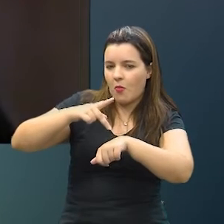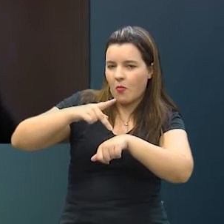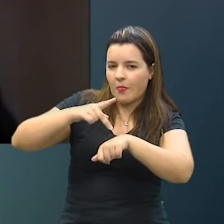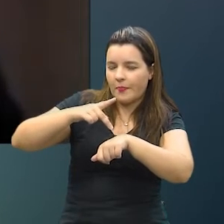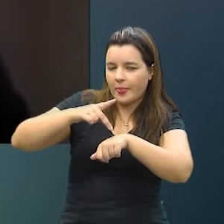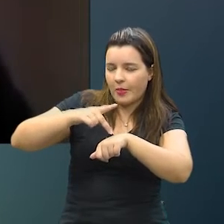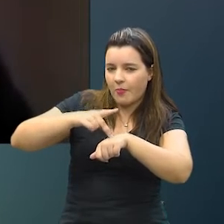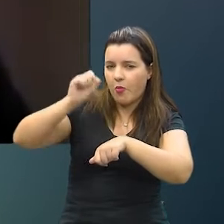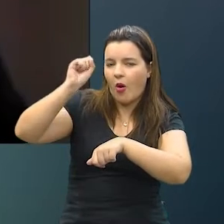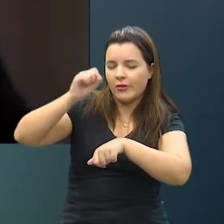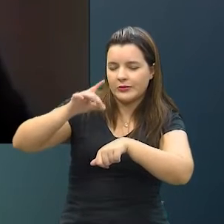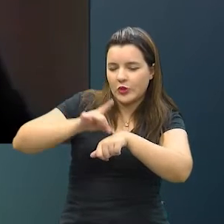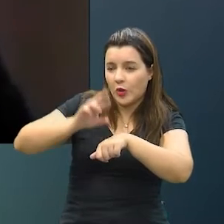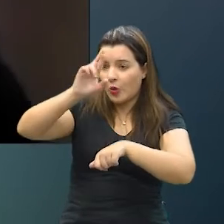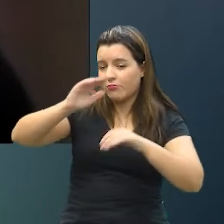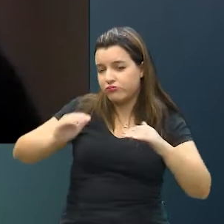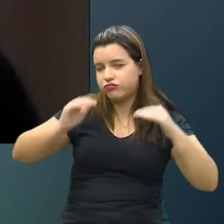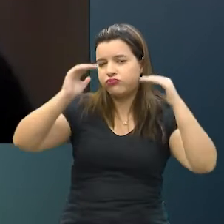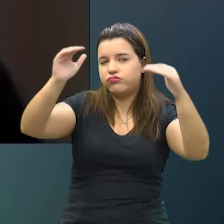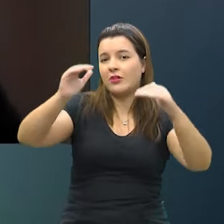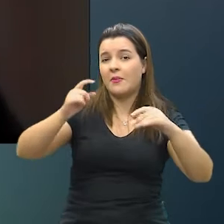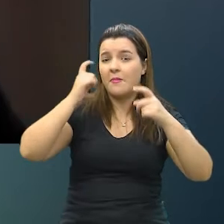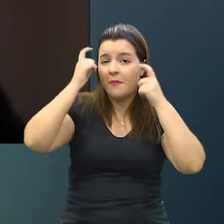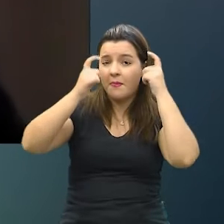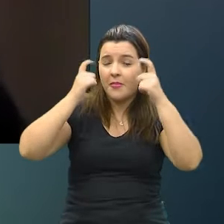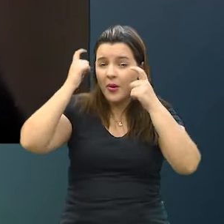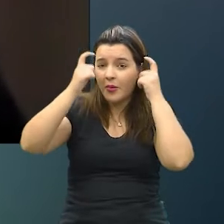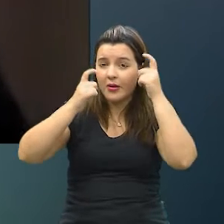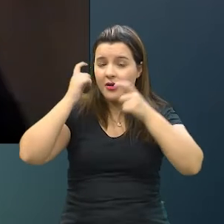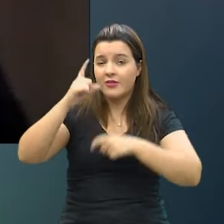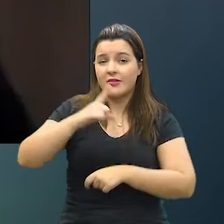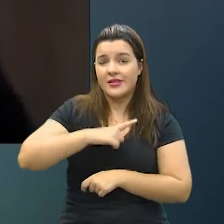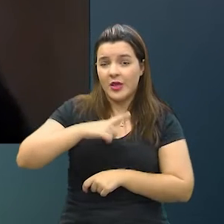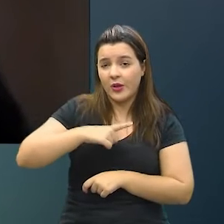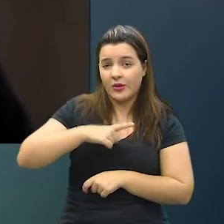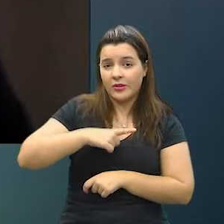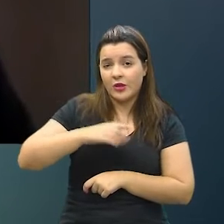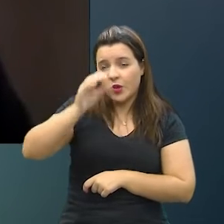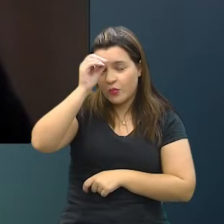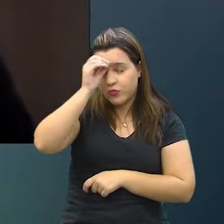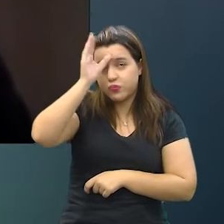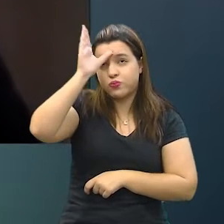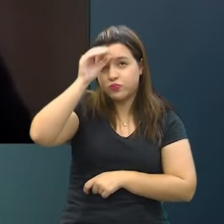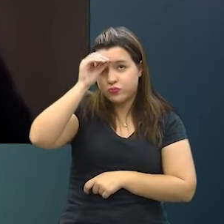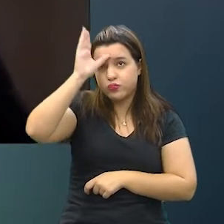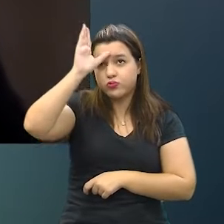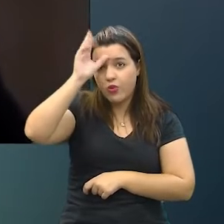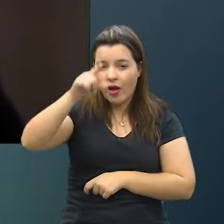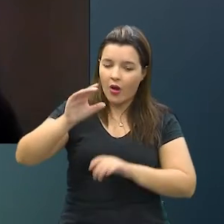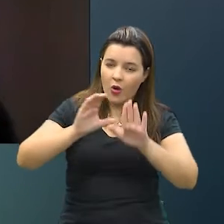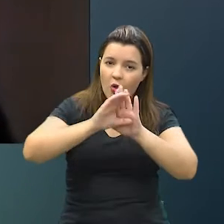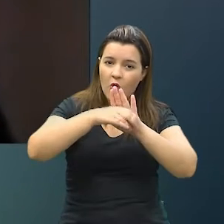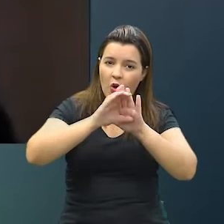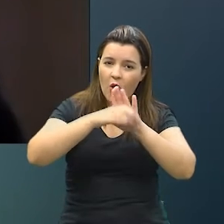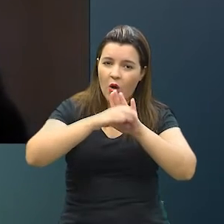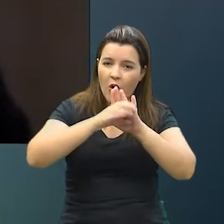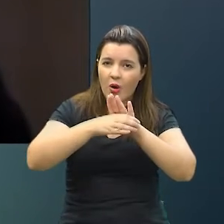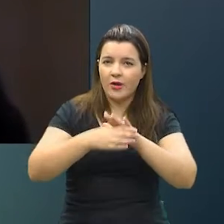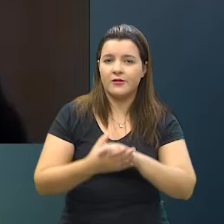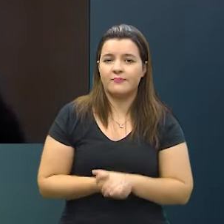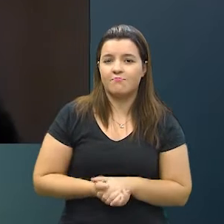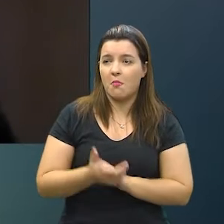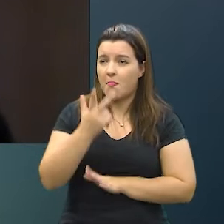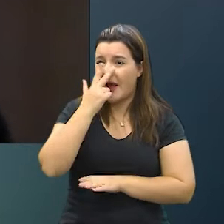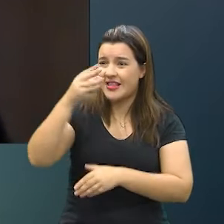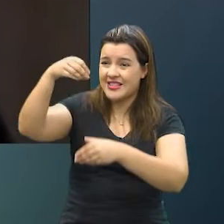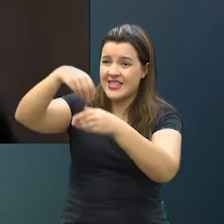PhDs, enfim, que têm uma preocupação única, né? Que é realmente produzir conteúdo, e esse conteúdo ele fica meio